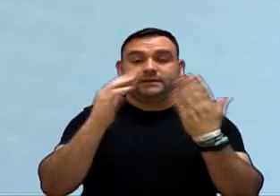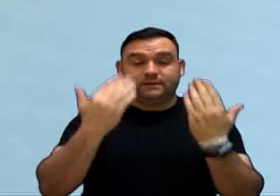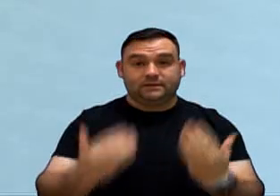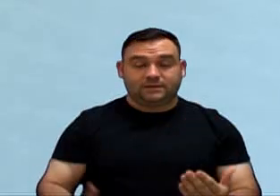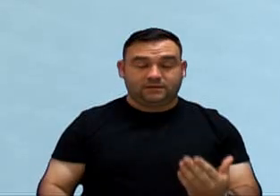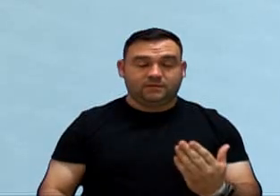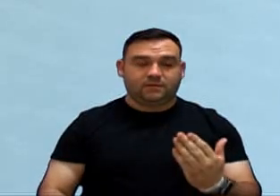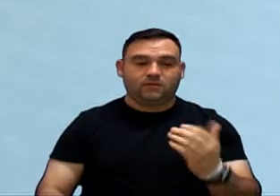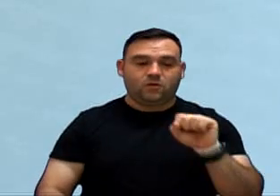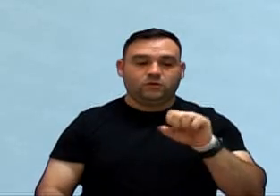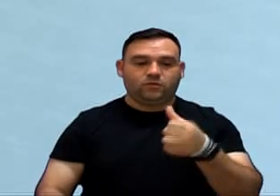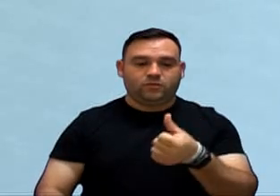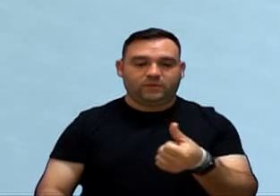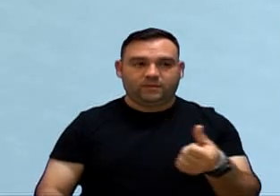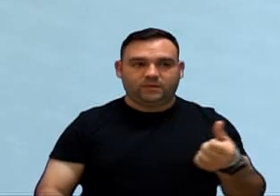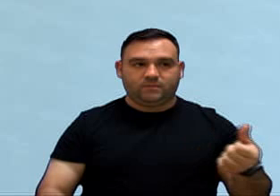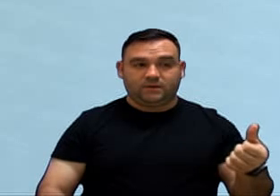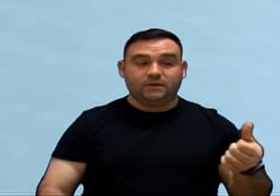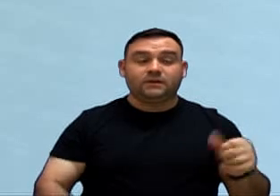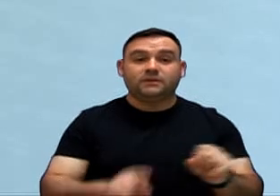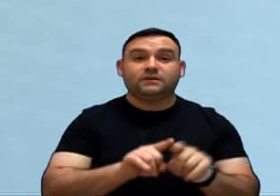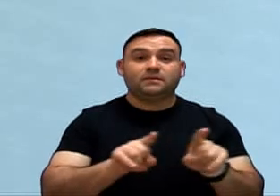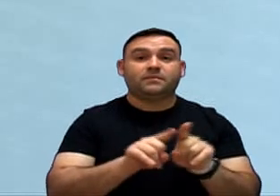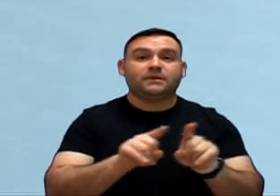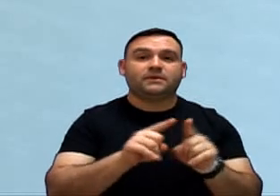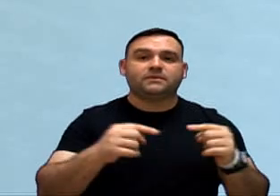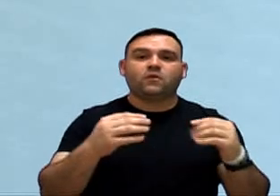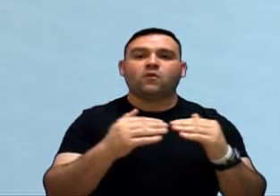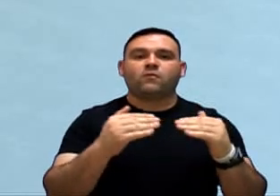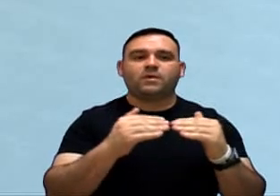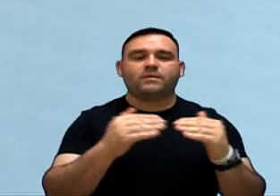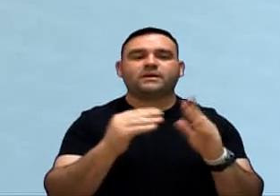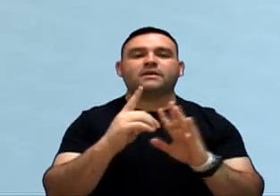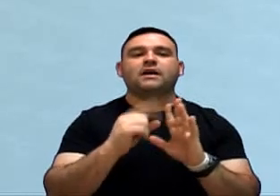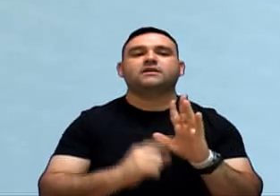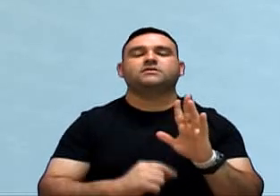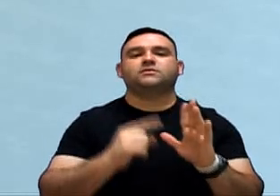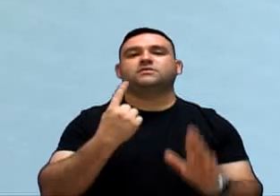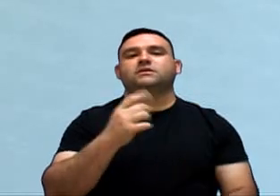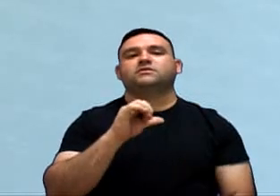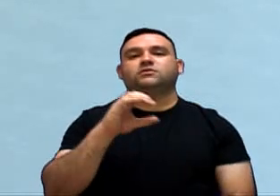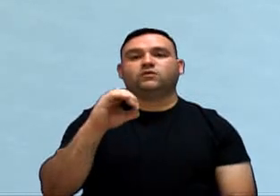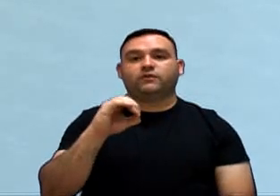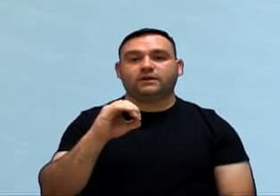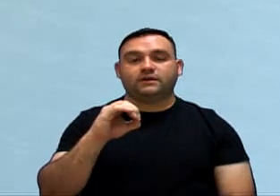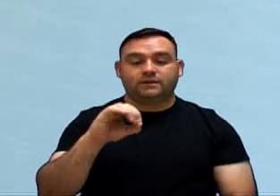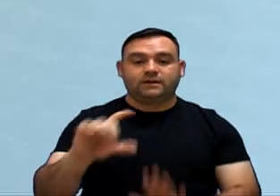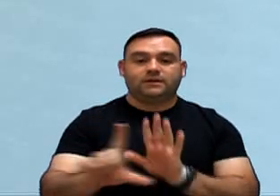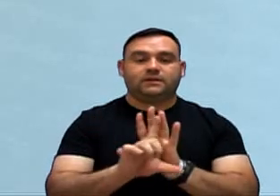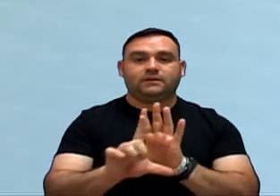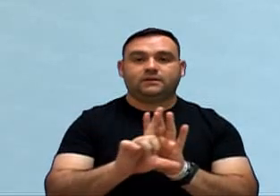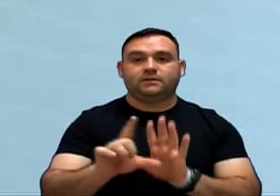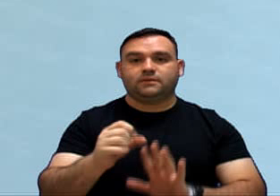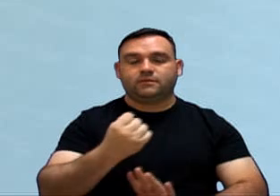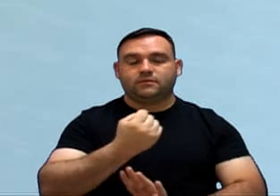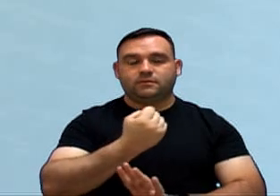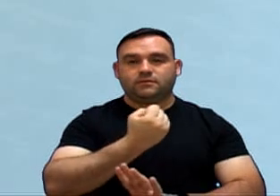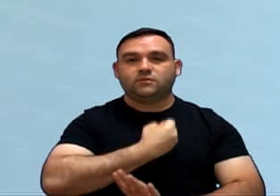Licitações 8666 e conforme os termos do artigo 190 da Lei